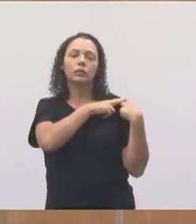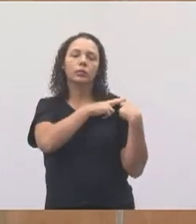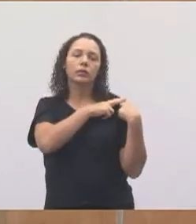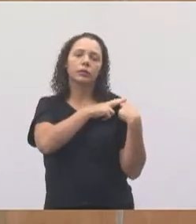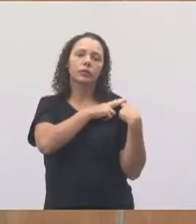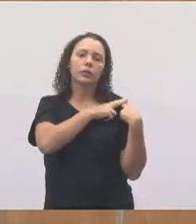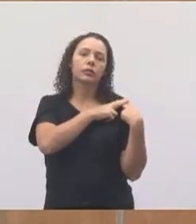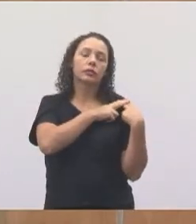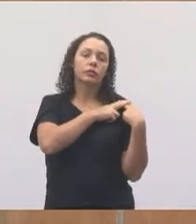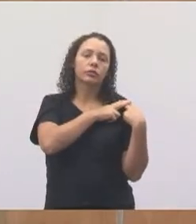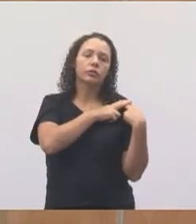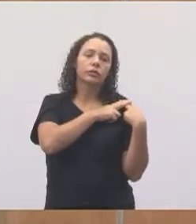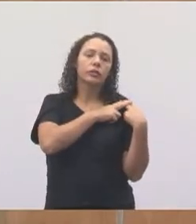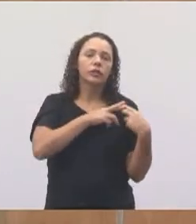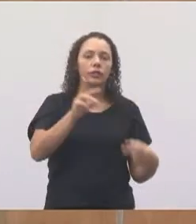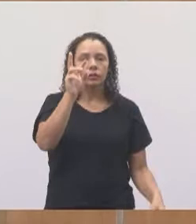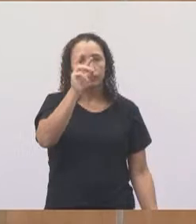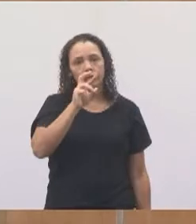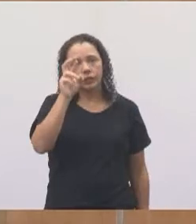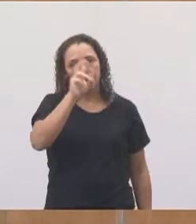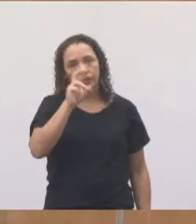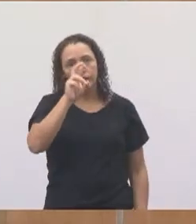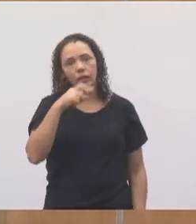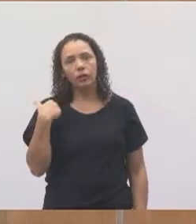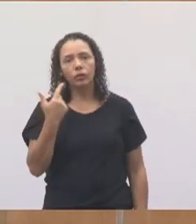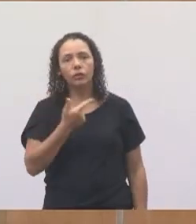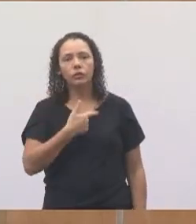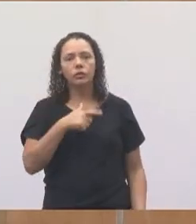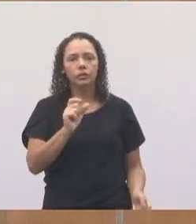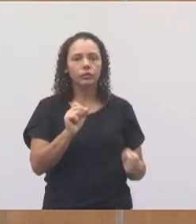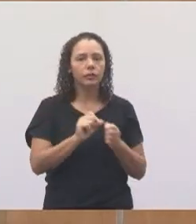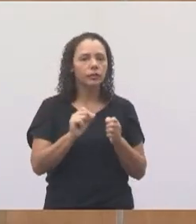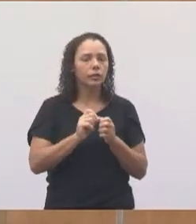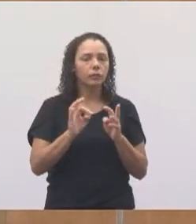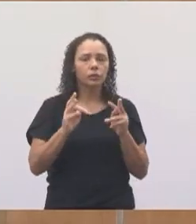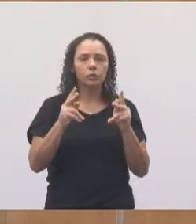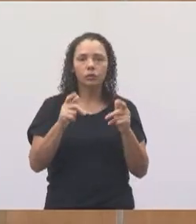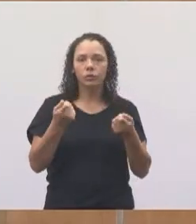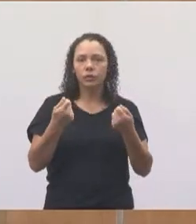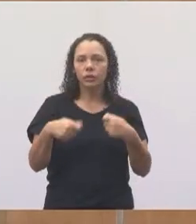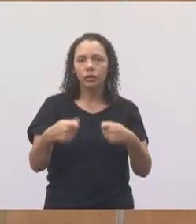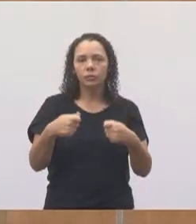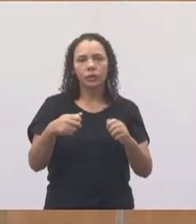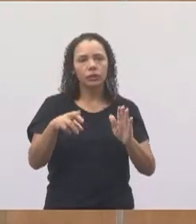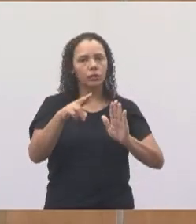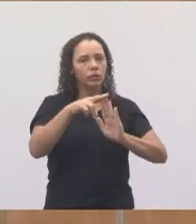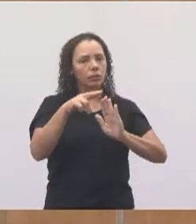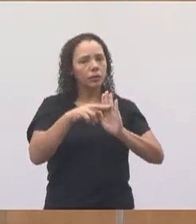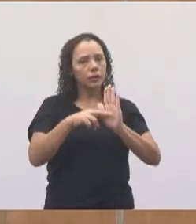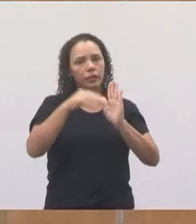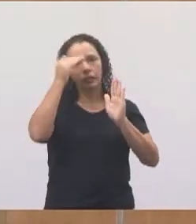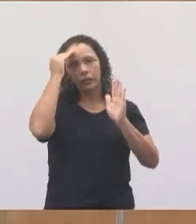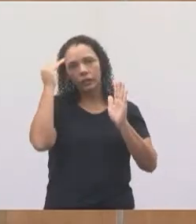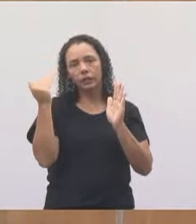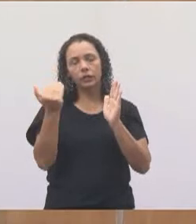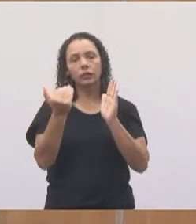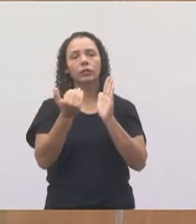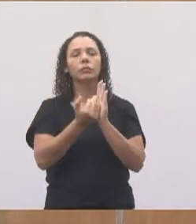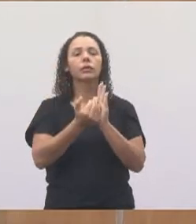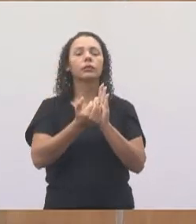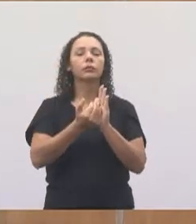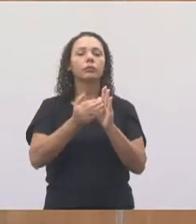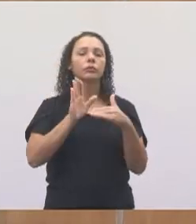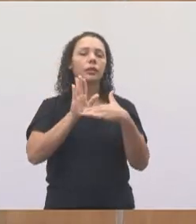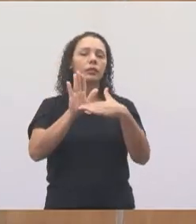da responsabilidade fiscal, nós fizemos tudo o que foi necessário para manter a saúde financeira do Instituto